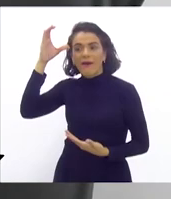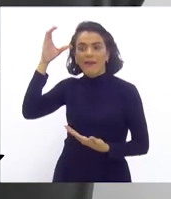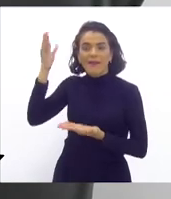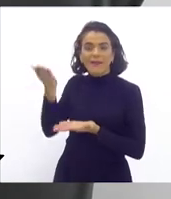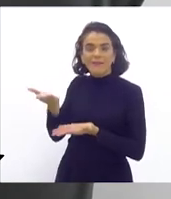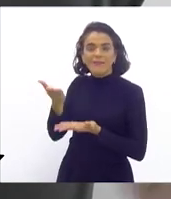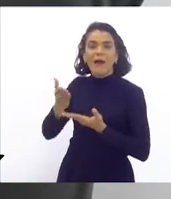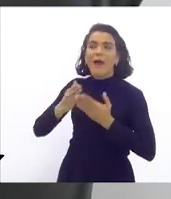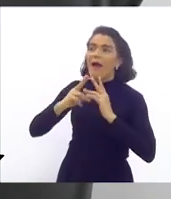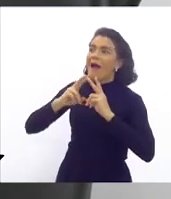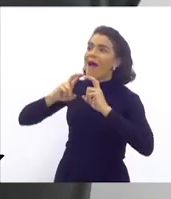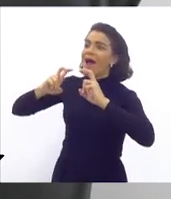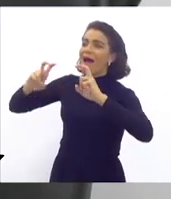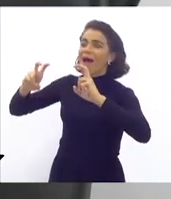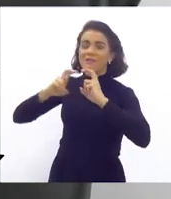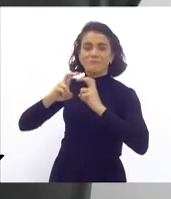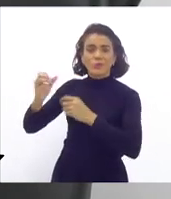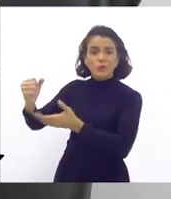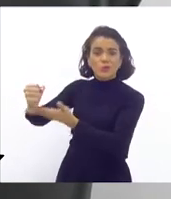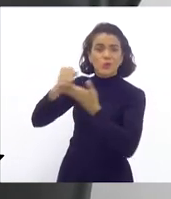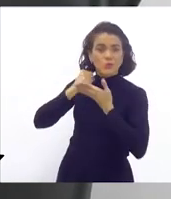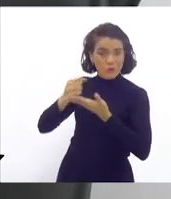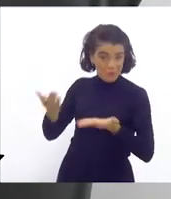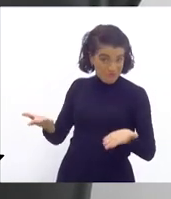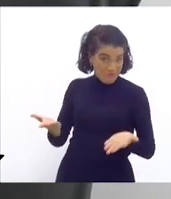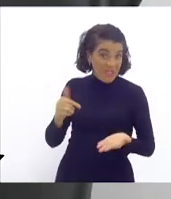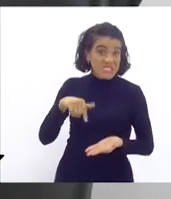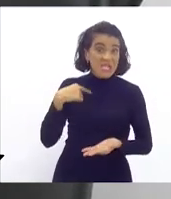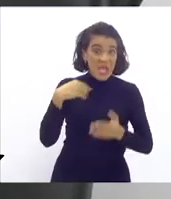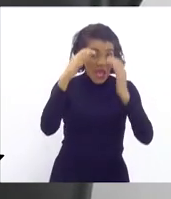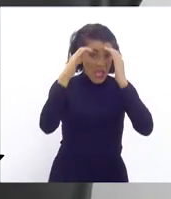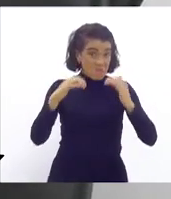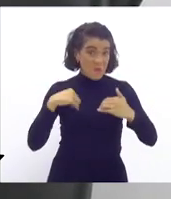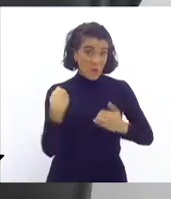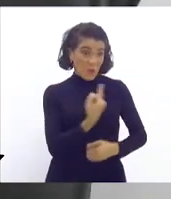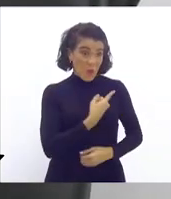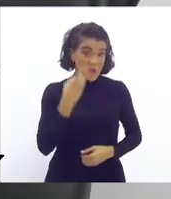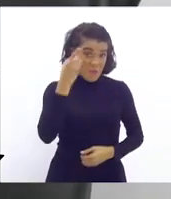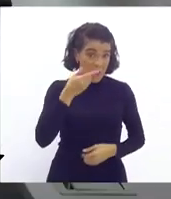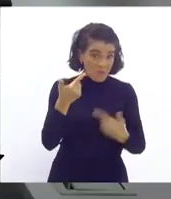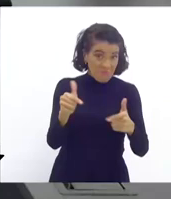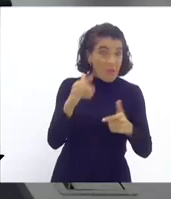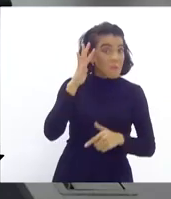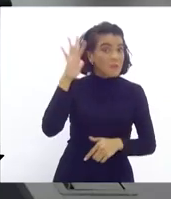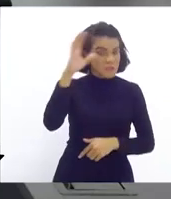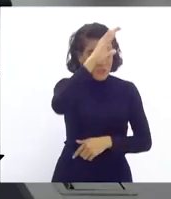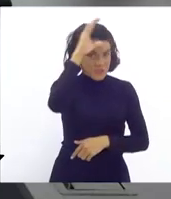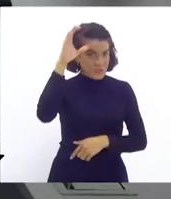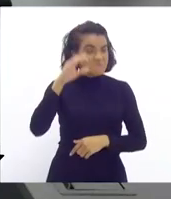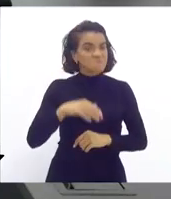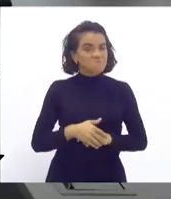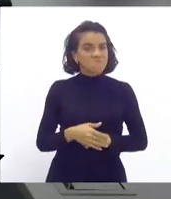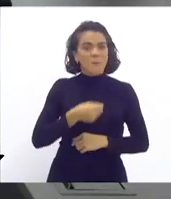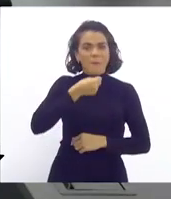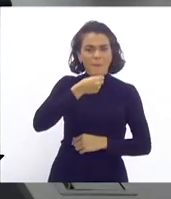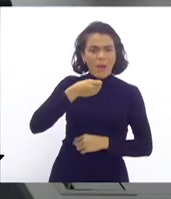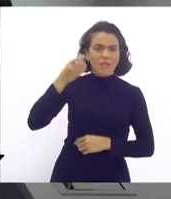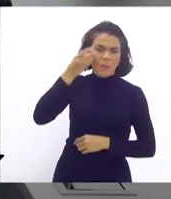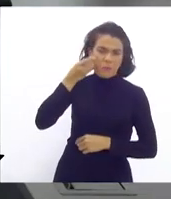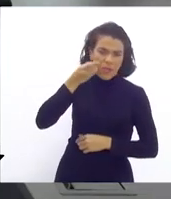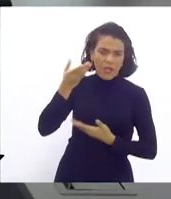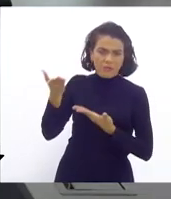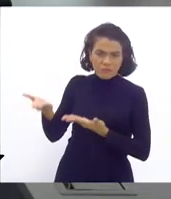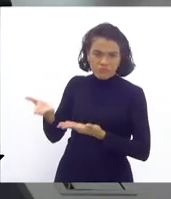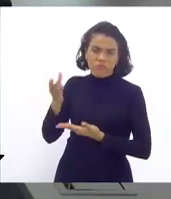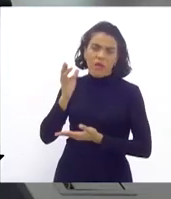Janeiro pode socorrer se não há respeito conosco no Parlamento Fluminense dentro de uma CPI então passar a palavra aos deputados aqui presente começar pelo